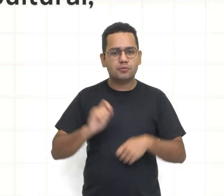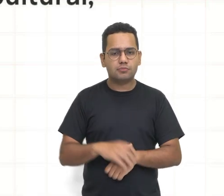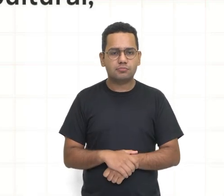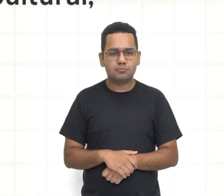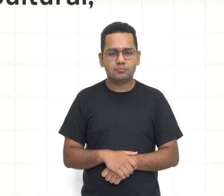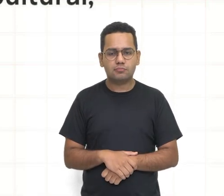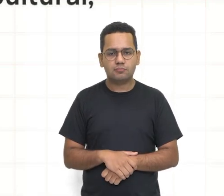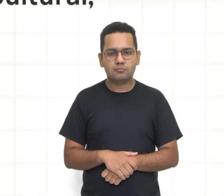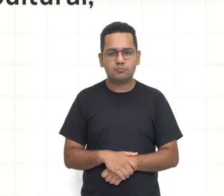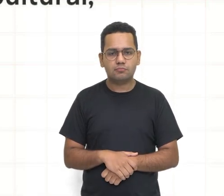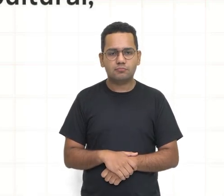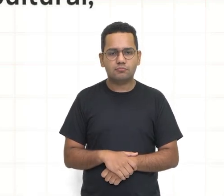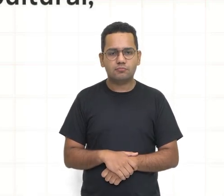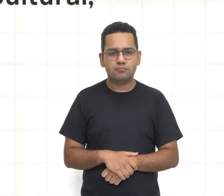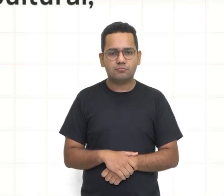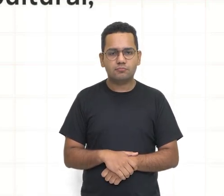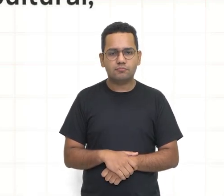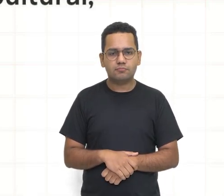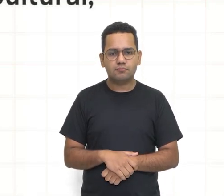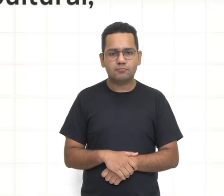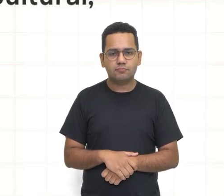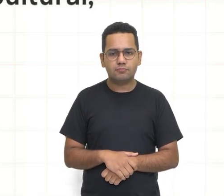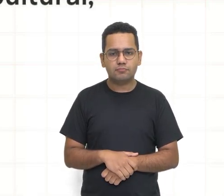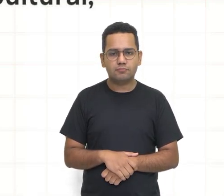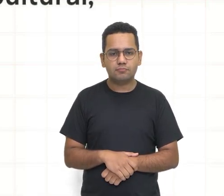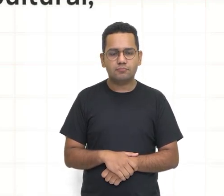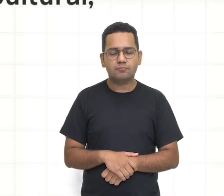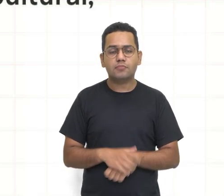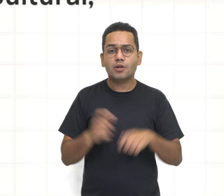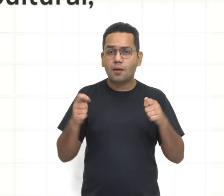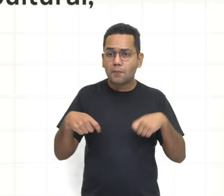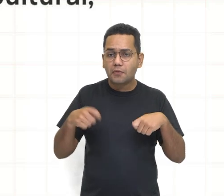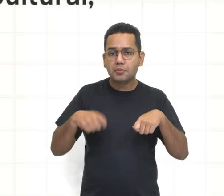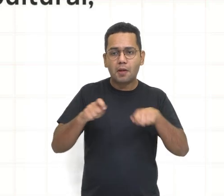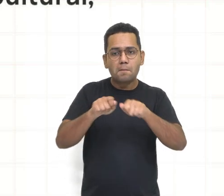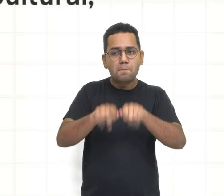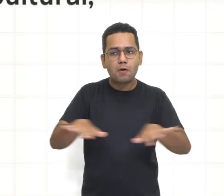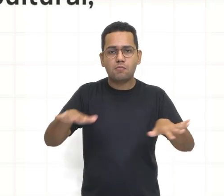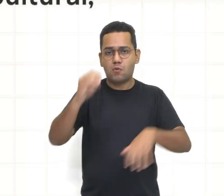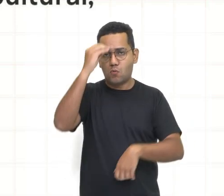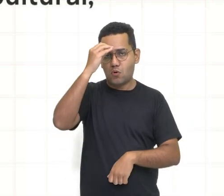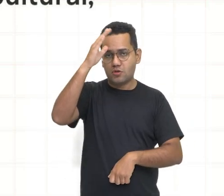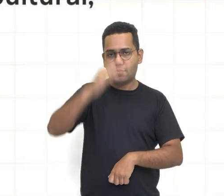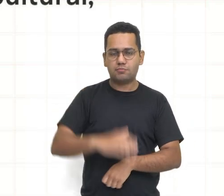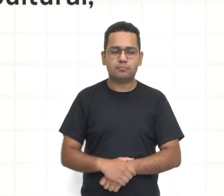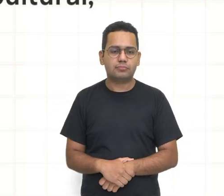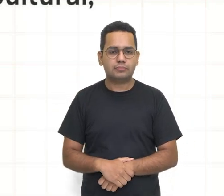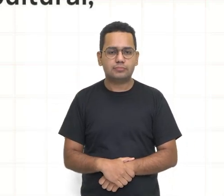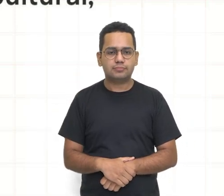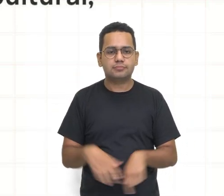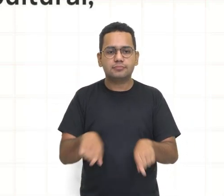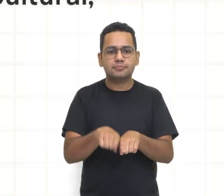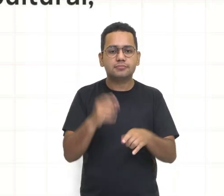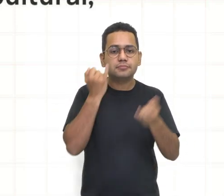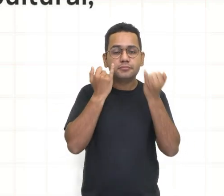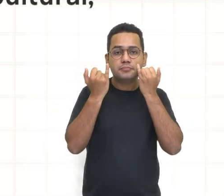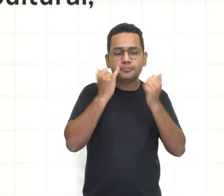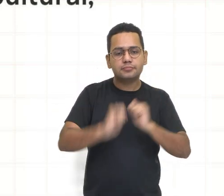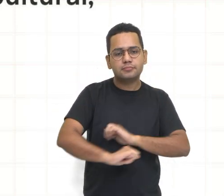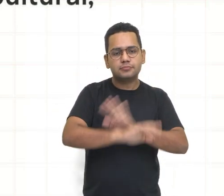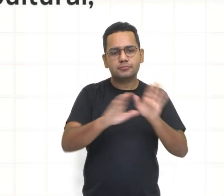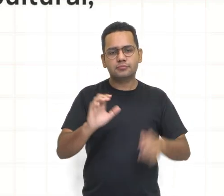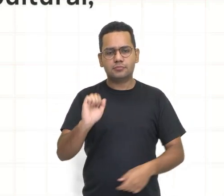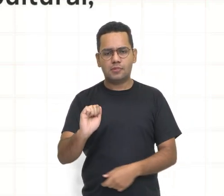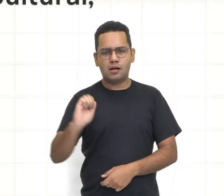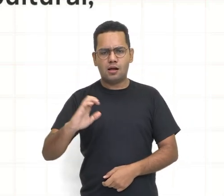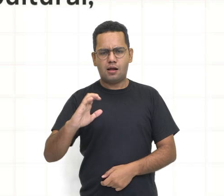o acordo ou, no caso ali, a transferência de conhecimento. Verificamos também a transparência e accountable.